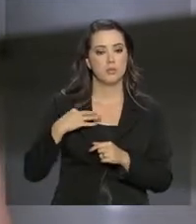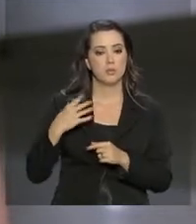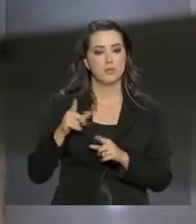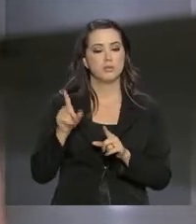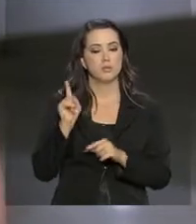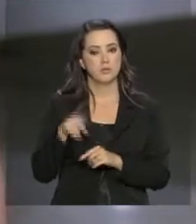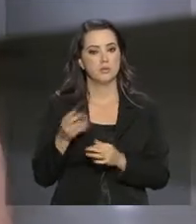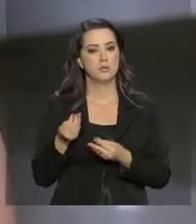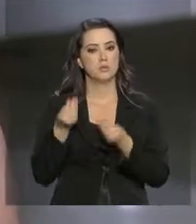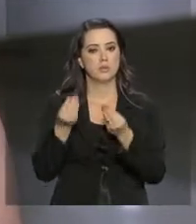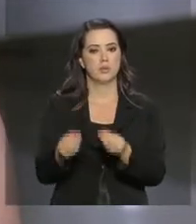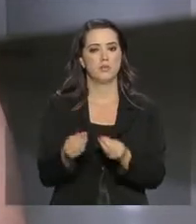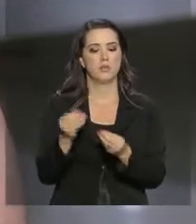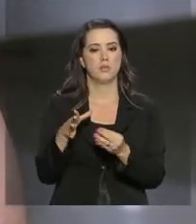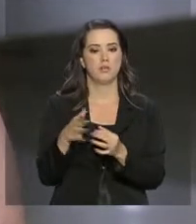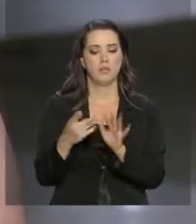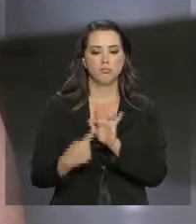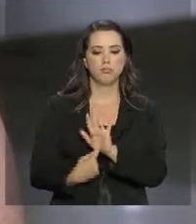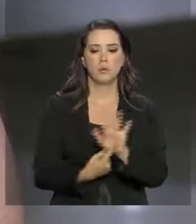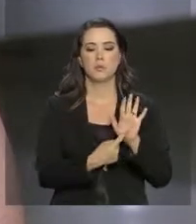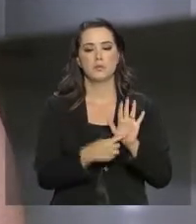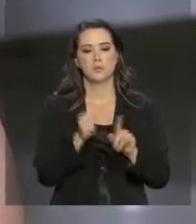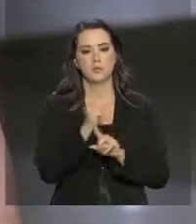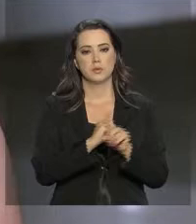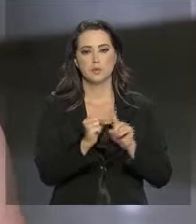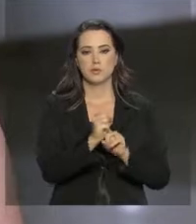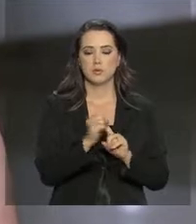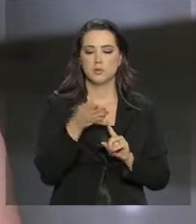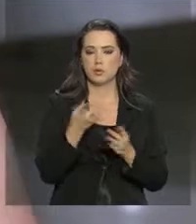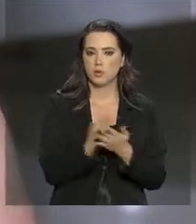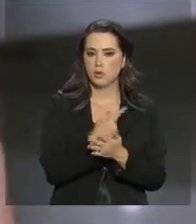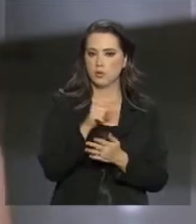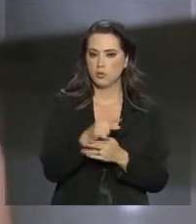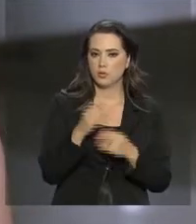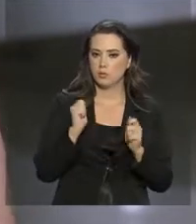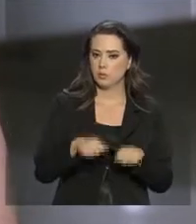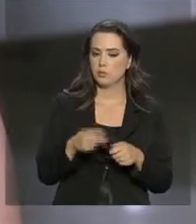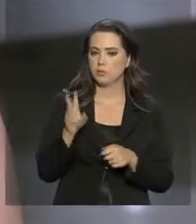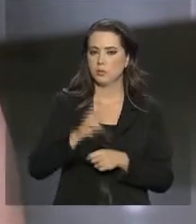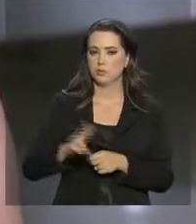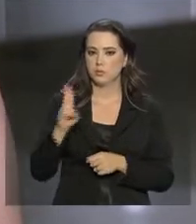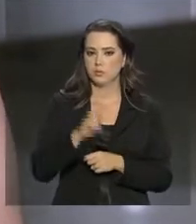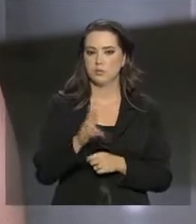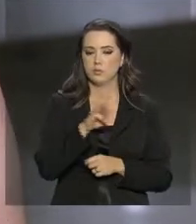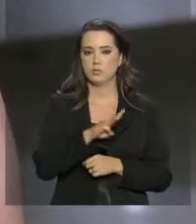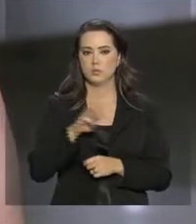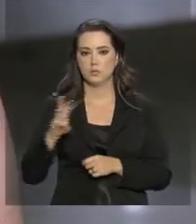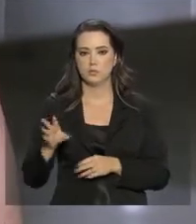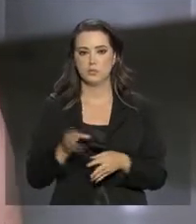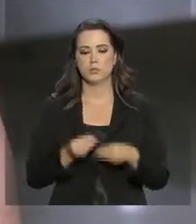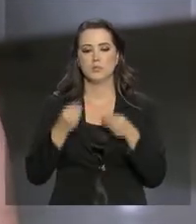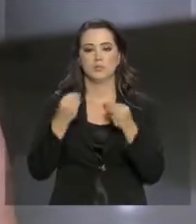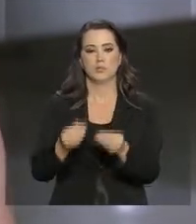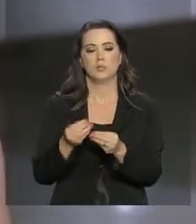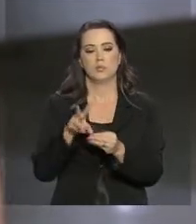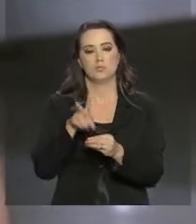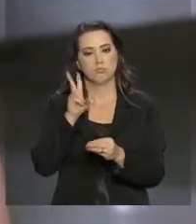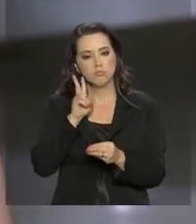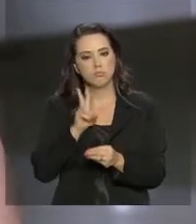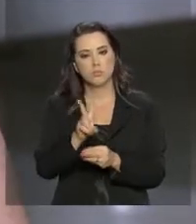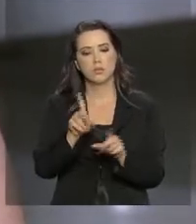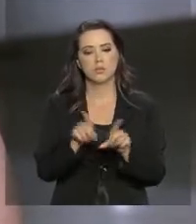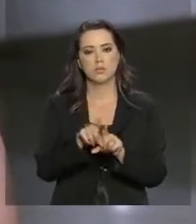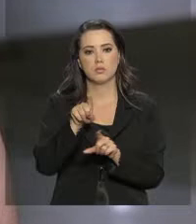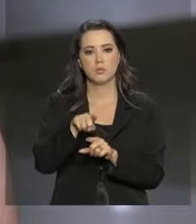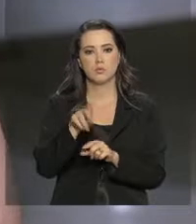que é dar visibilidade e mostrar para a sociedade possa é o se utilizar da plataforma para dar essa visibilidade usar uma plataforma